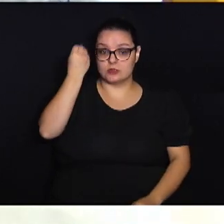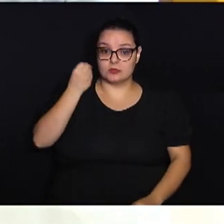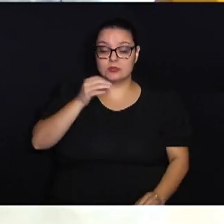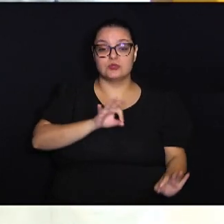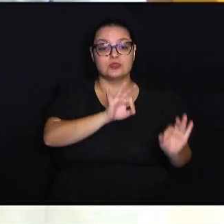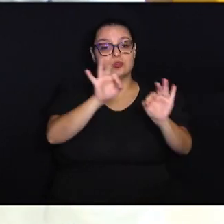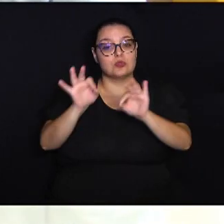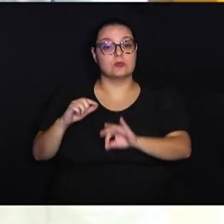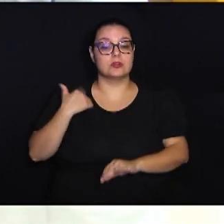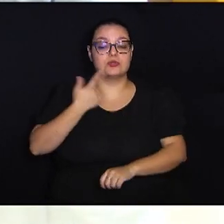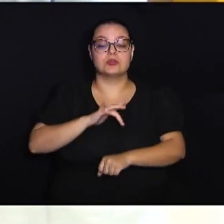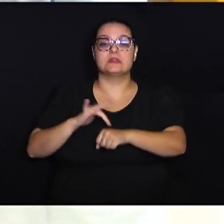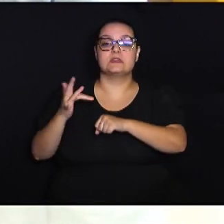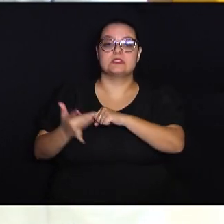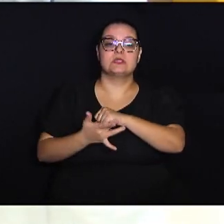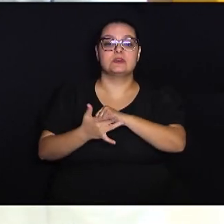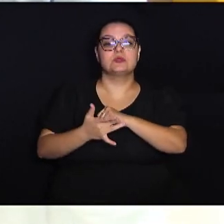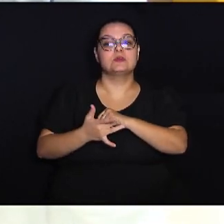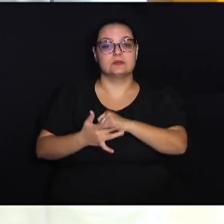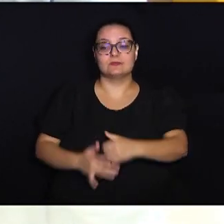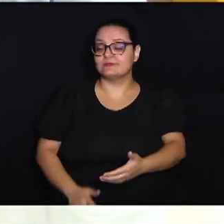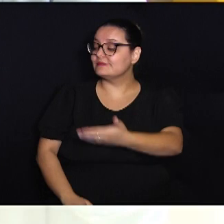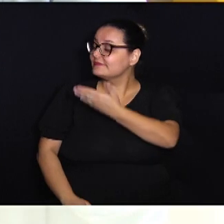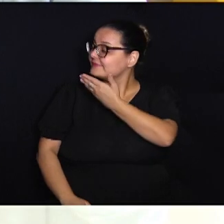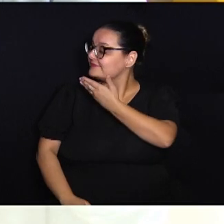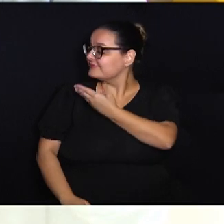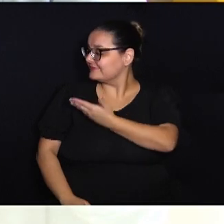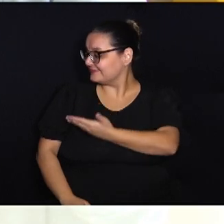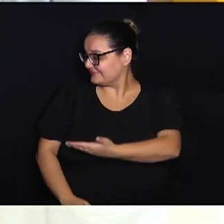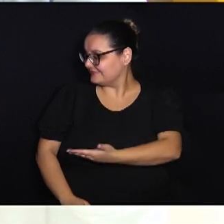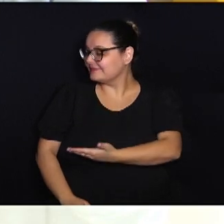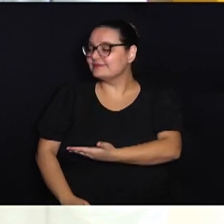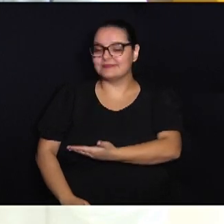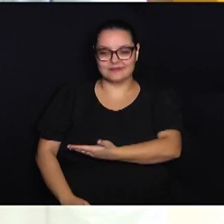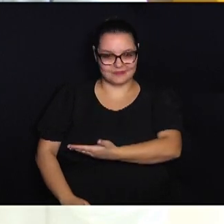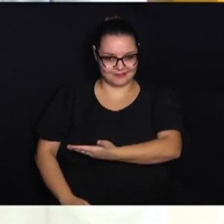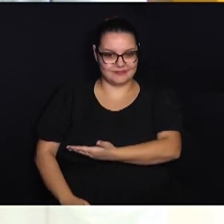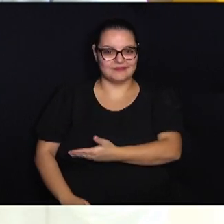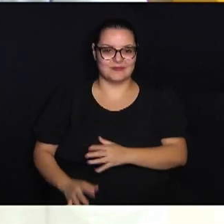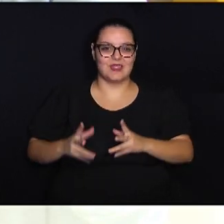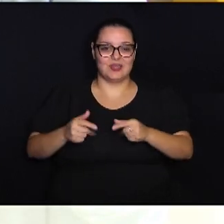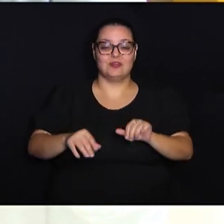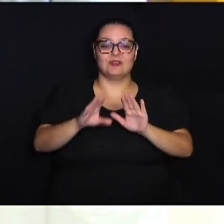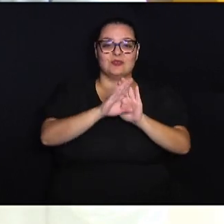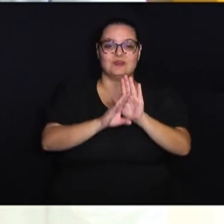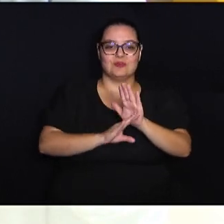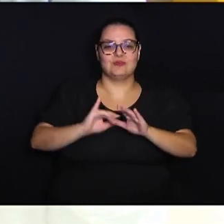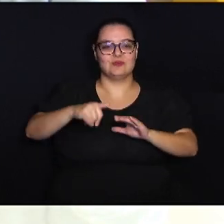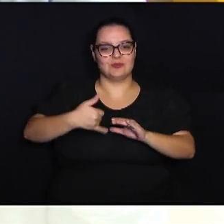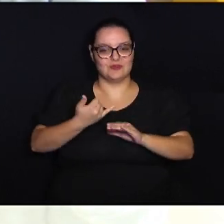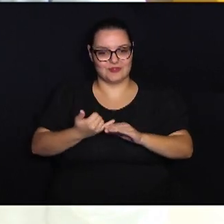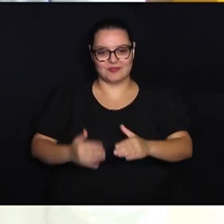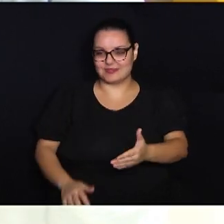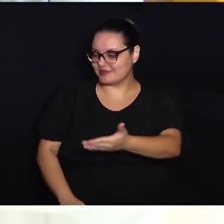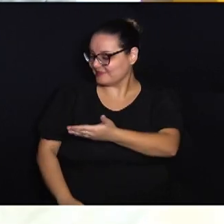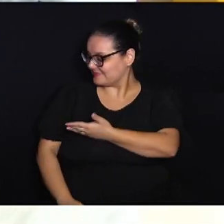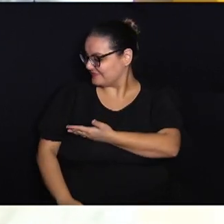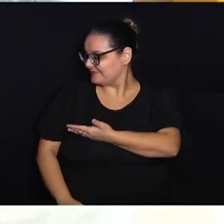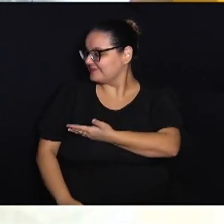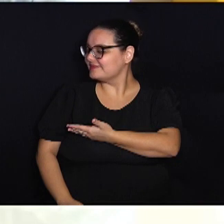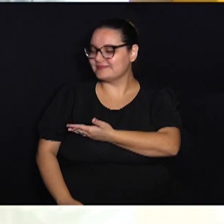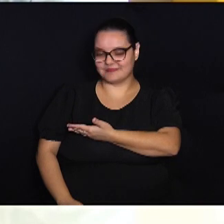uma inflação um pouco acima daquilo que era previsto no início do ano. E a alta do dólar em relação ao real pode afetar desde as coisas